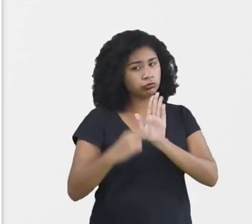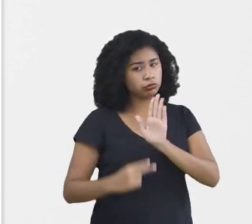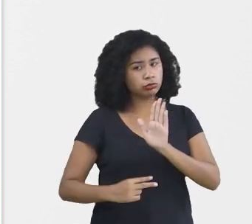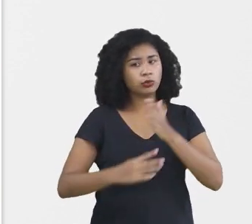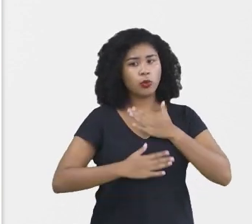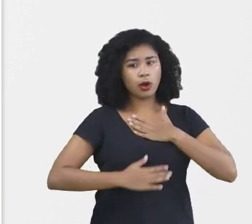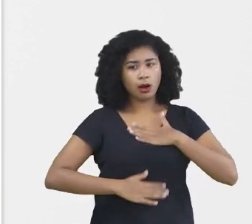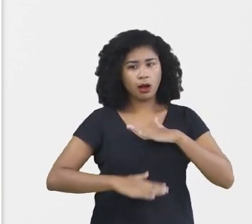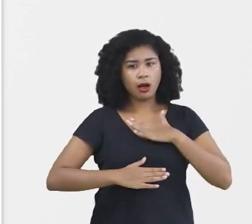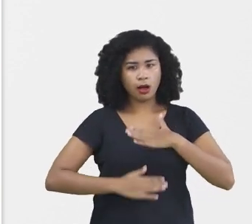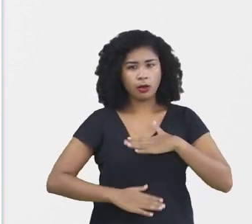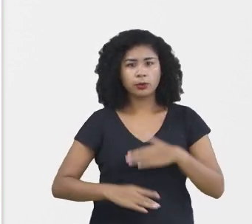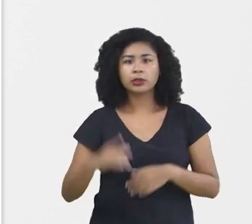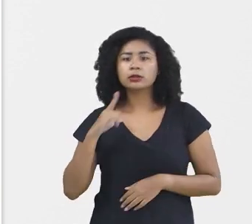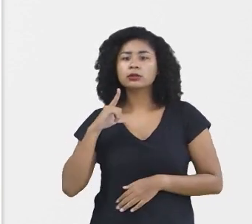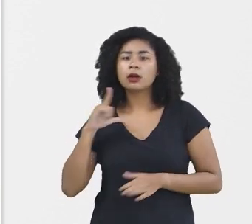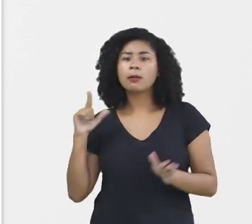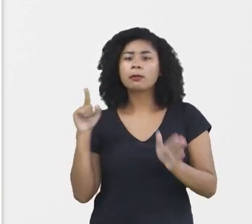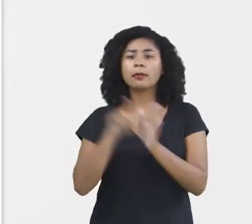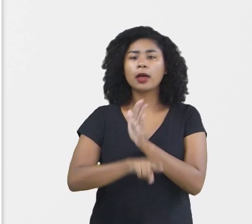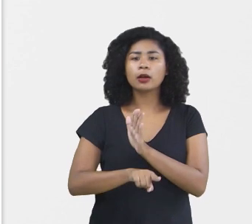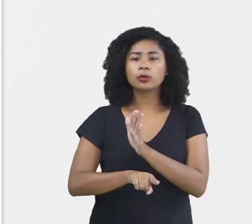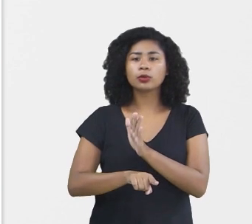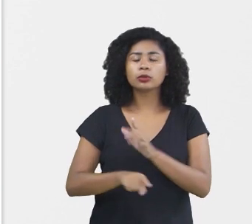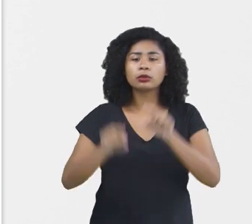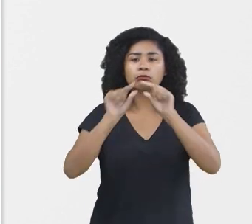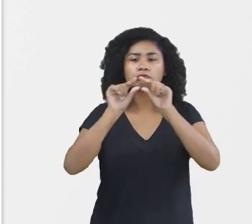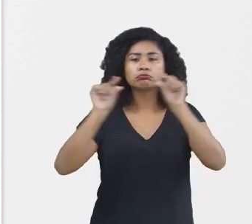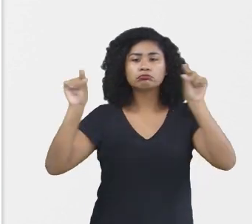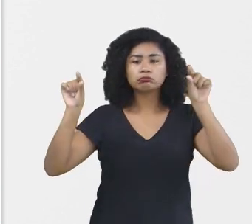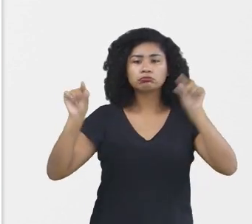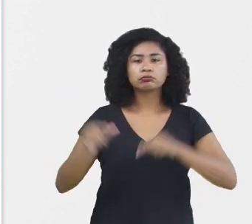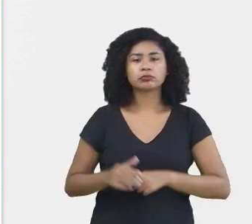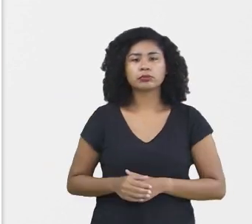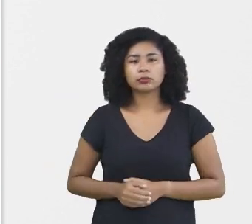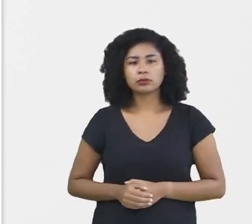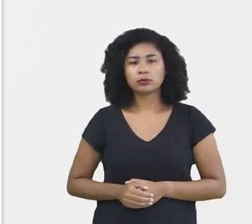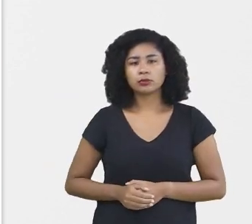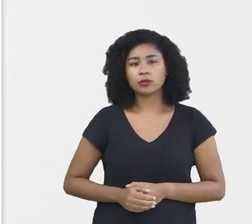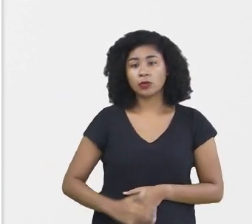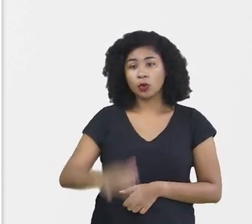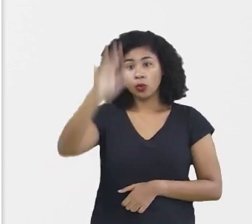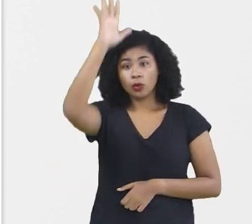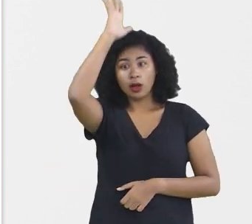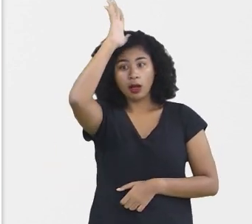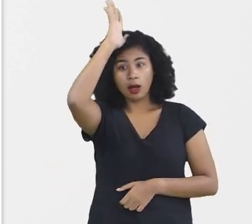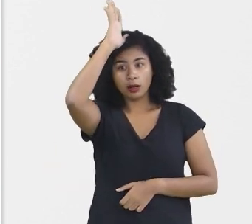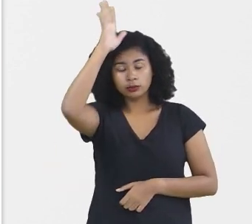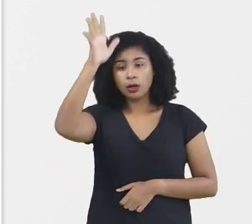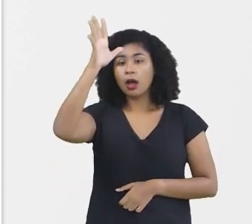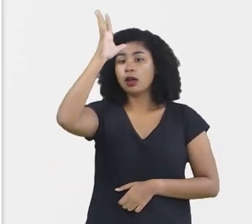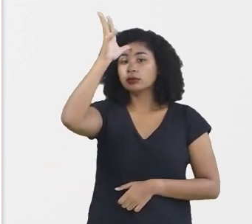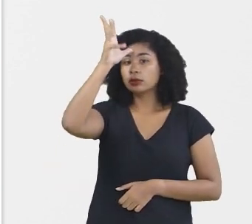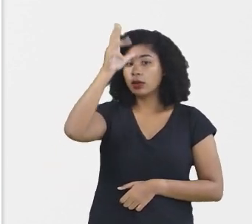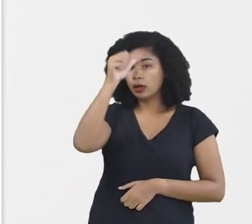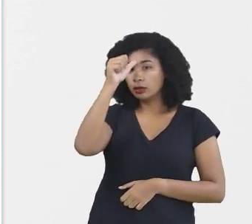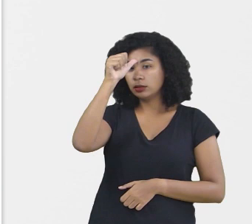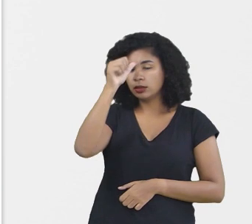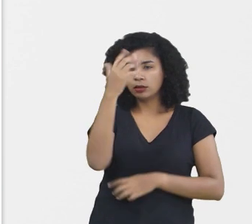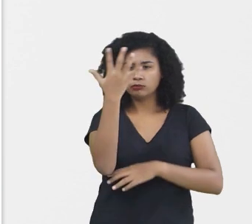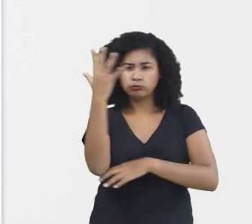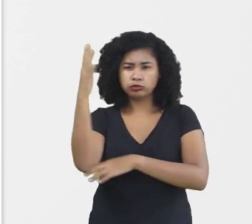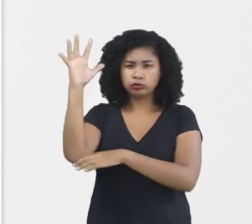o enunciado da questão, o que está se pedindo. O galo e as galinhas subiram na árvore por quê? Por que elas subiram na